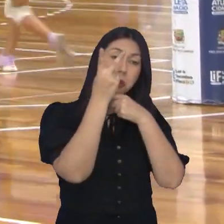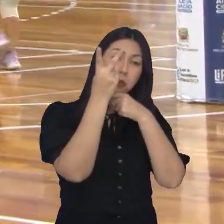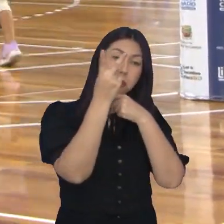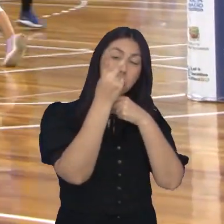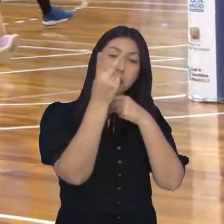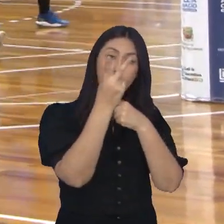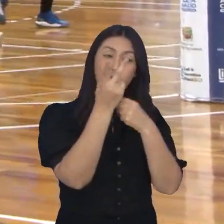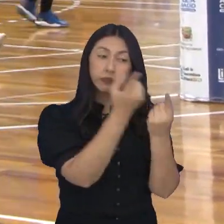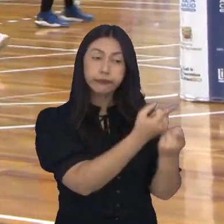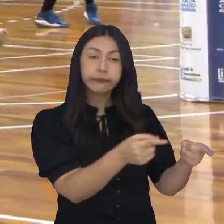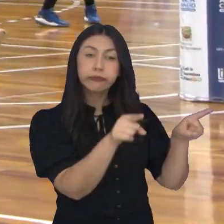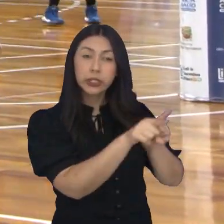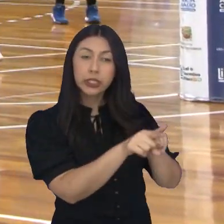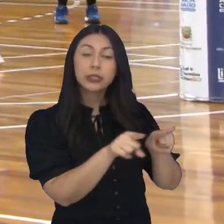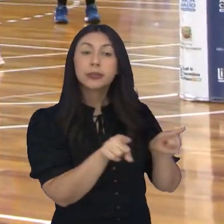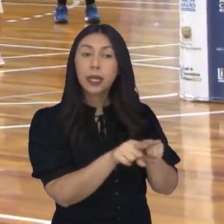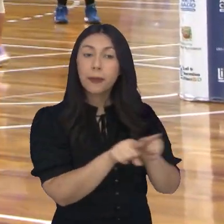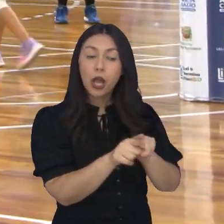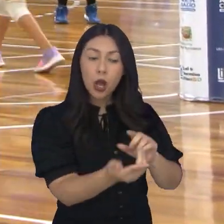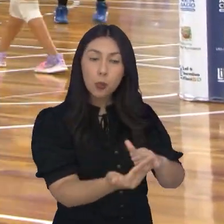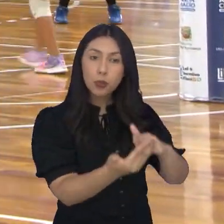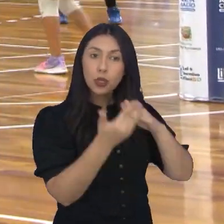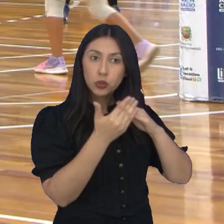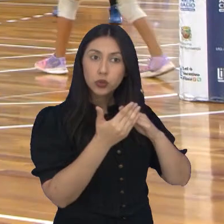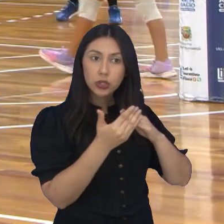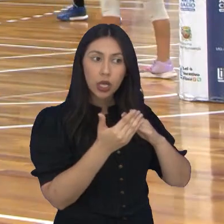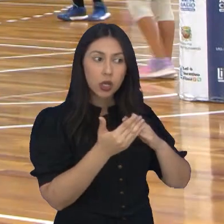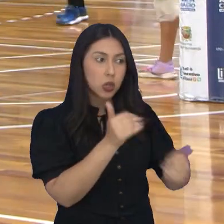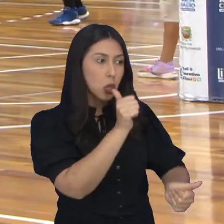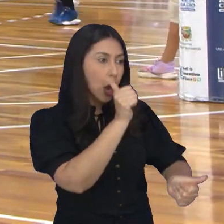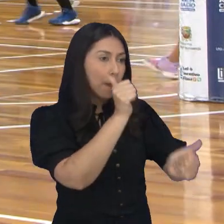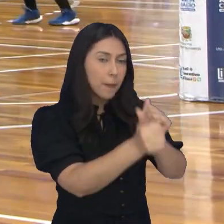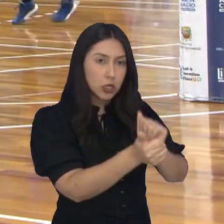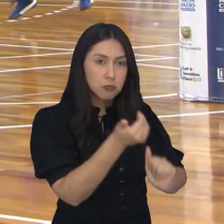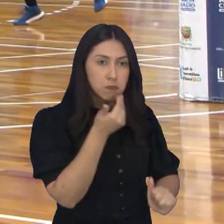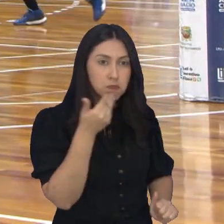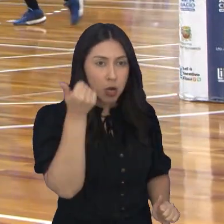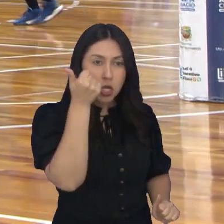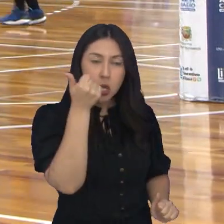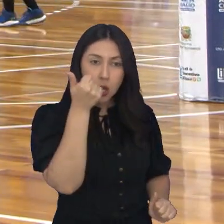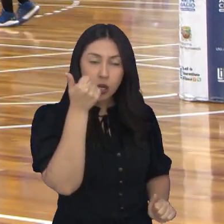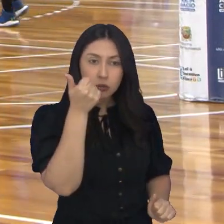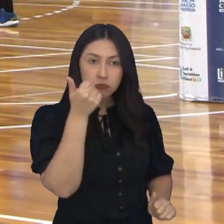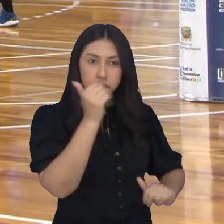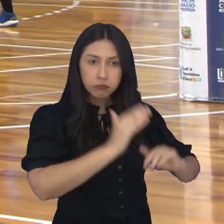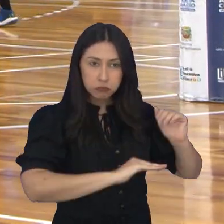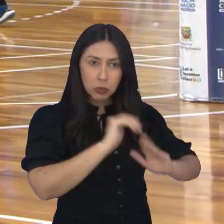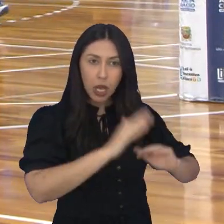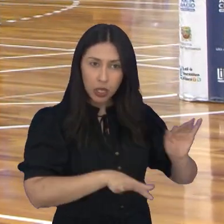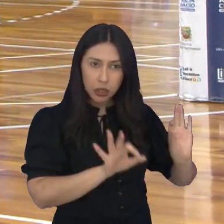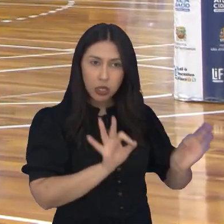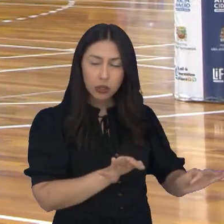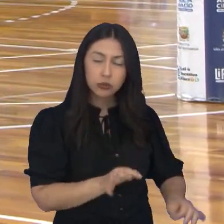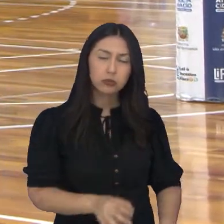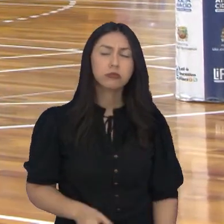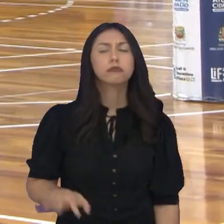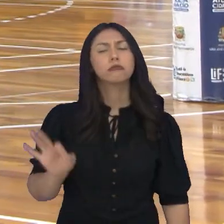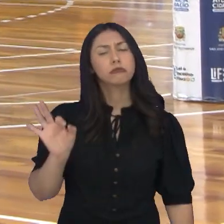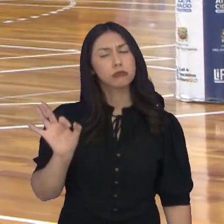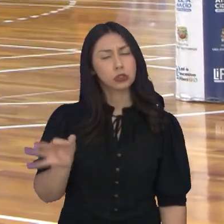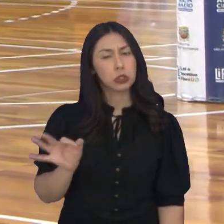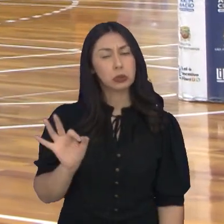Isso também faz parte para desenvolver ele dentro de quadra, dentro do campo, em todos os lugares que ele for praticar o esporte, né? Sem dúvida